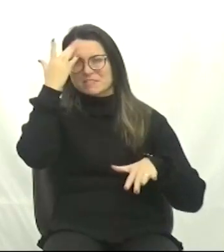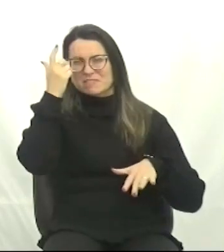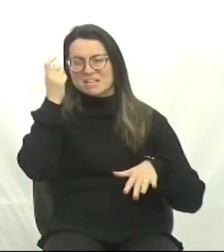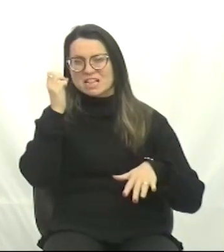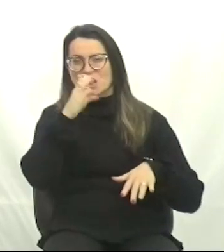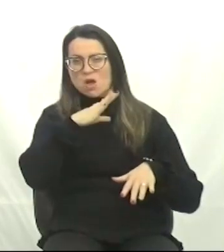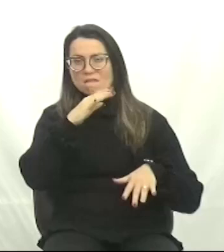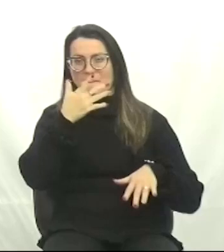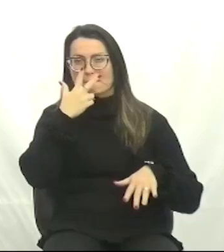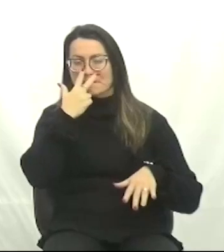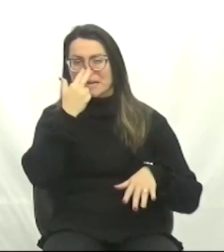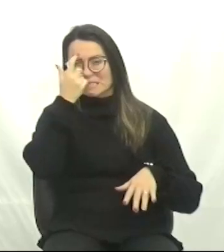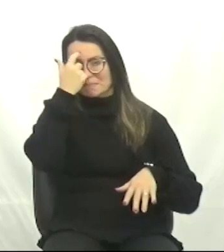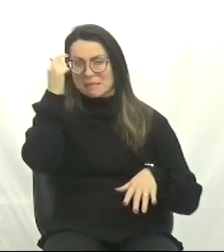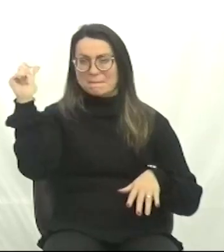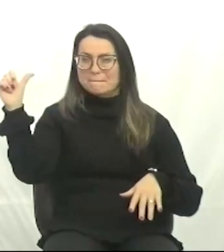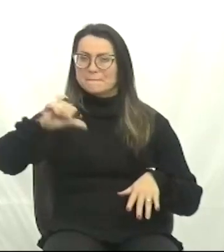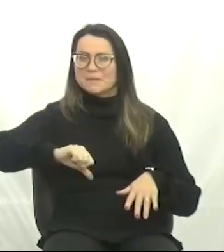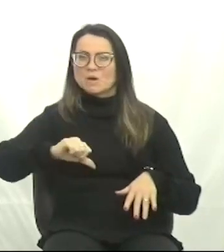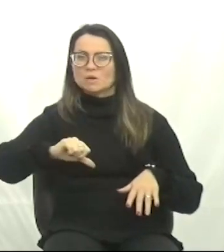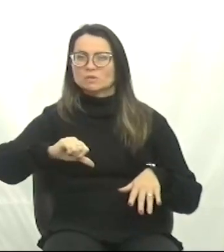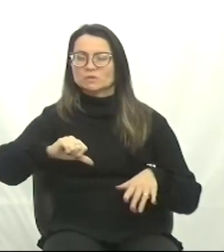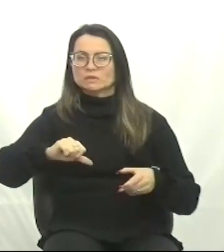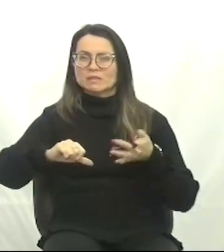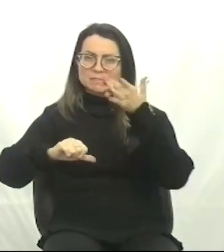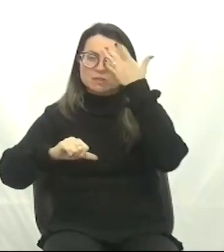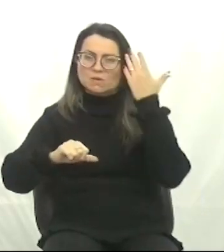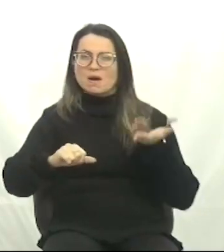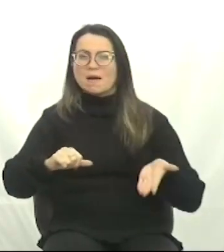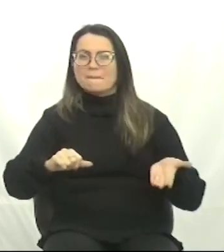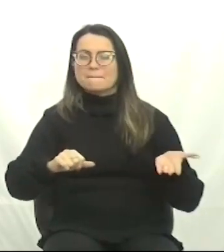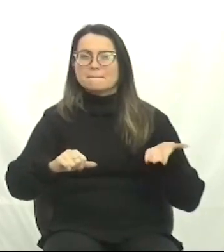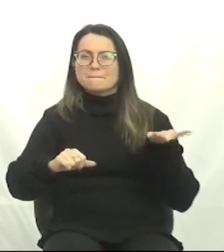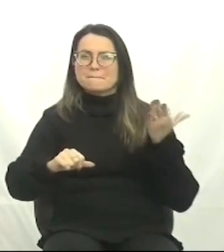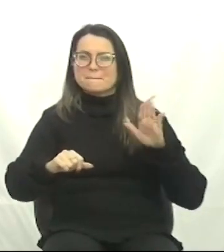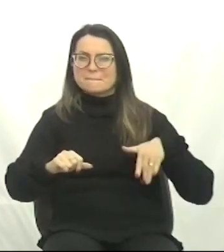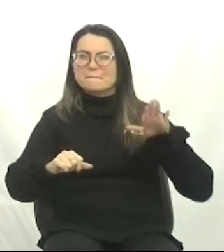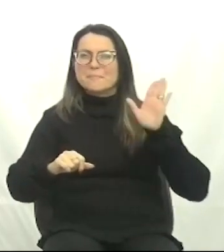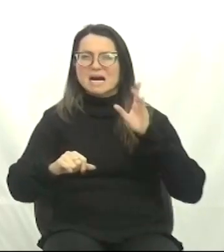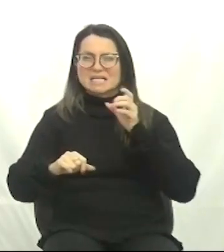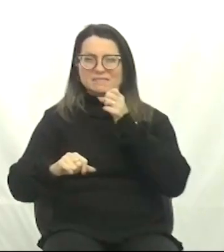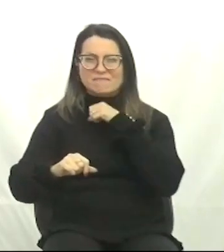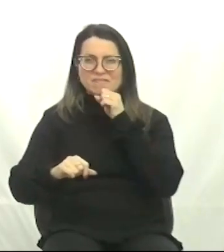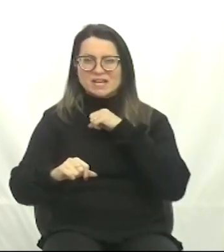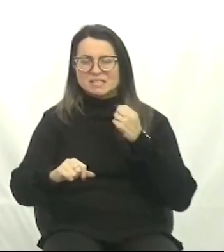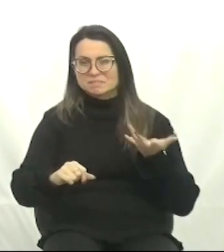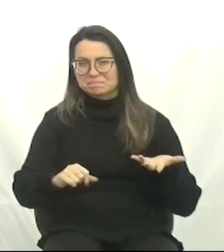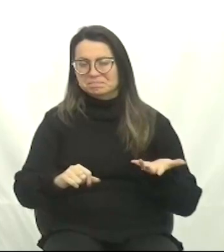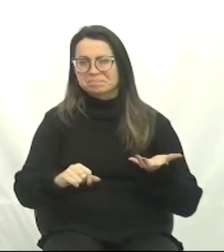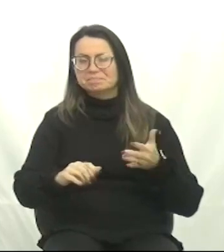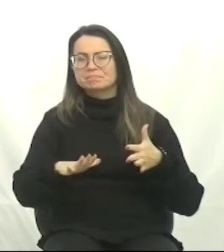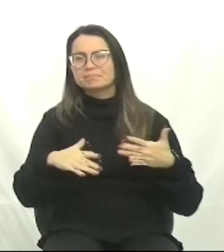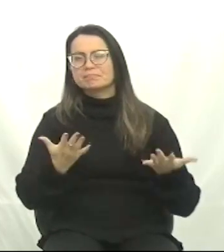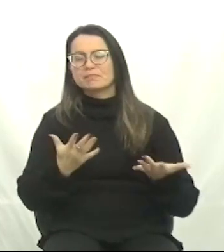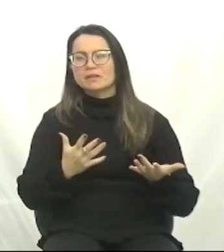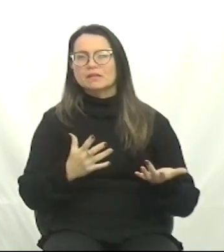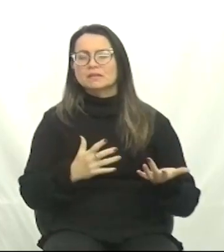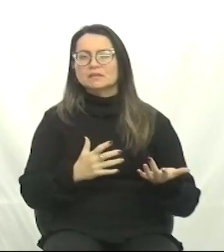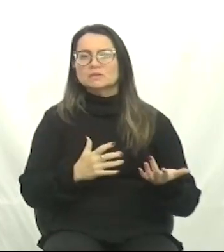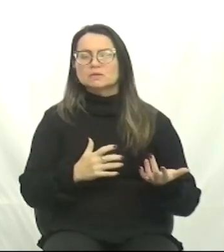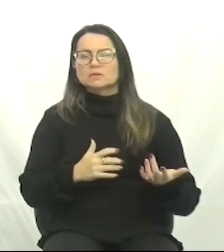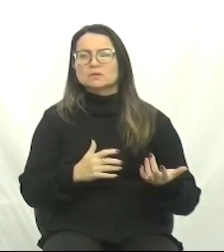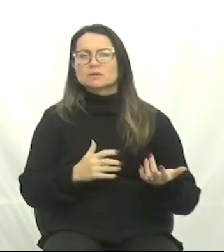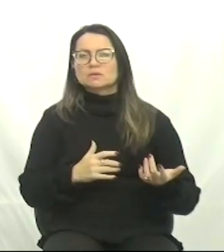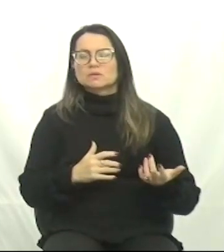mentalidade pior do que aquela que estava imposta. Então eu trago aqui essa